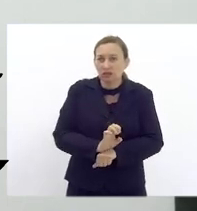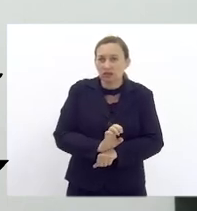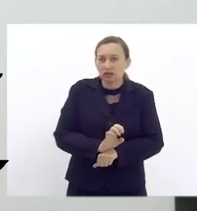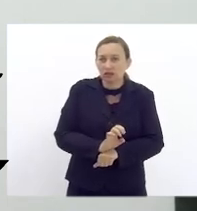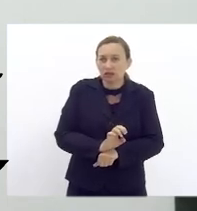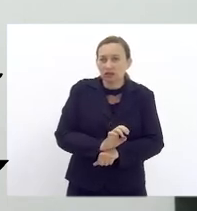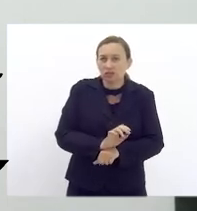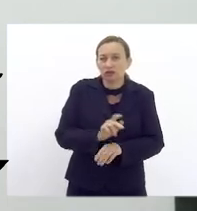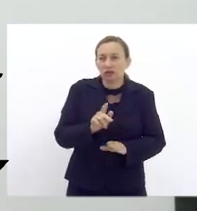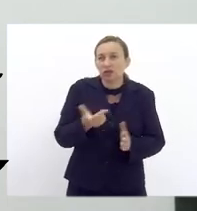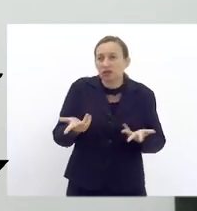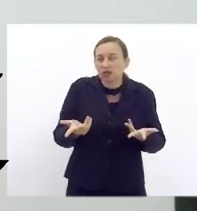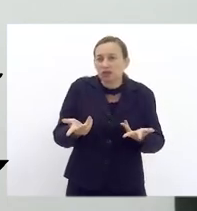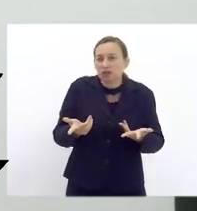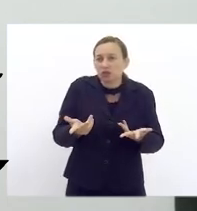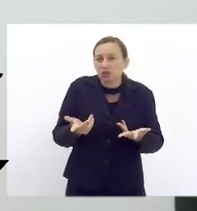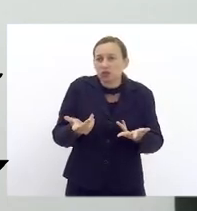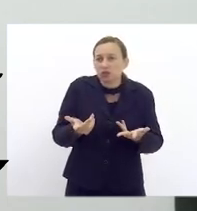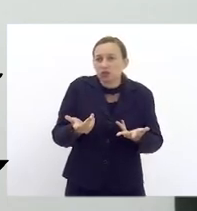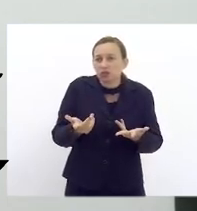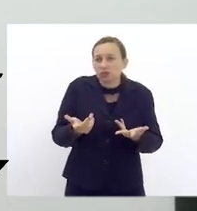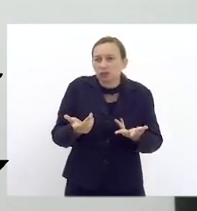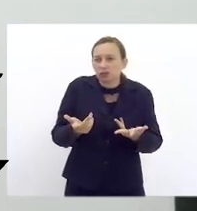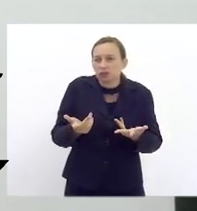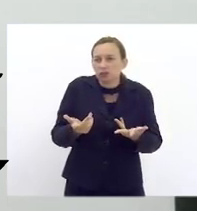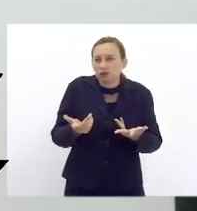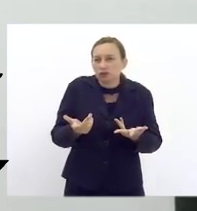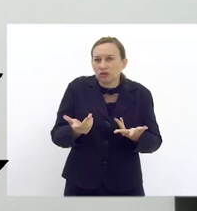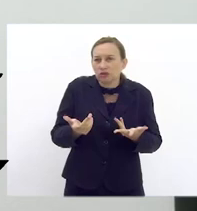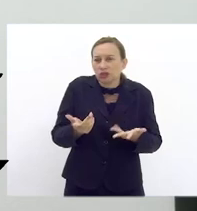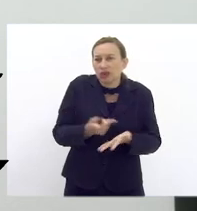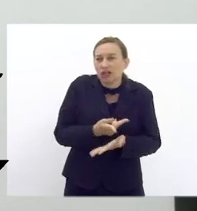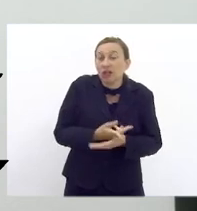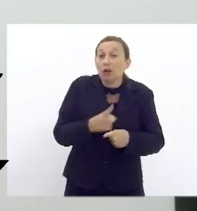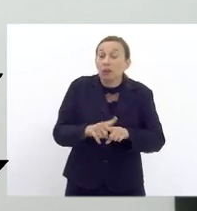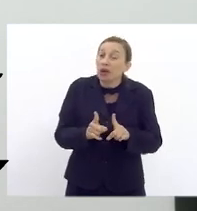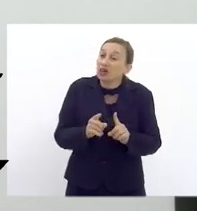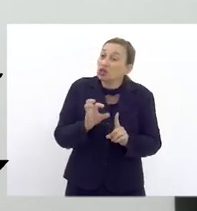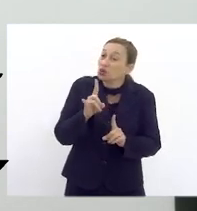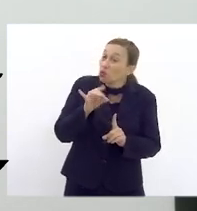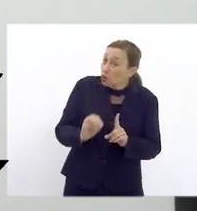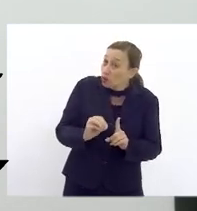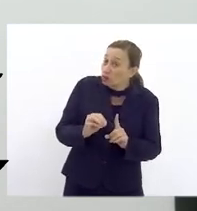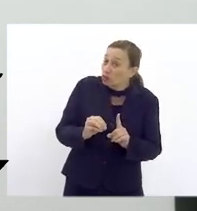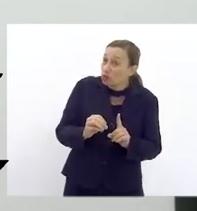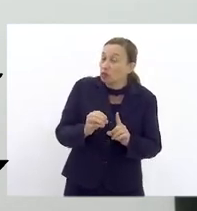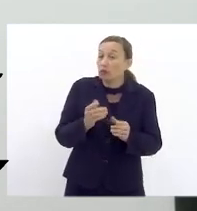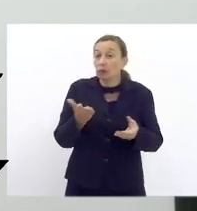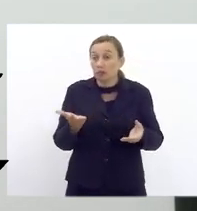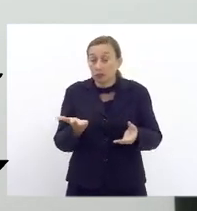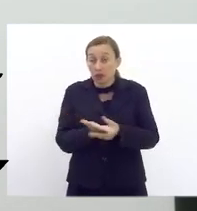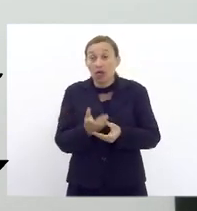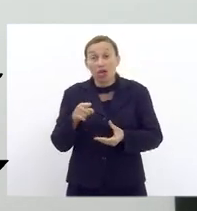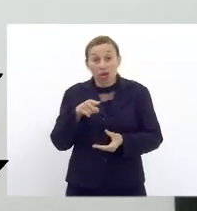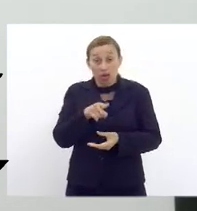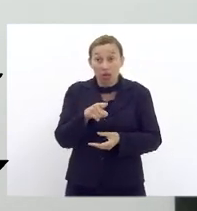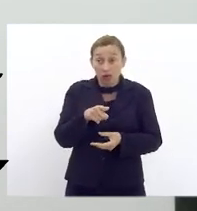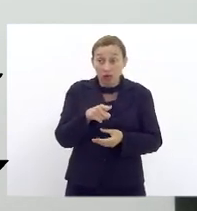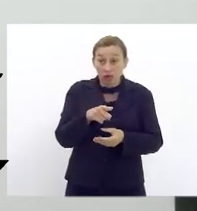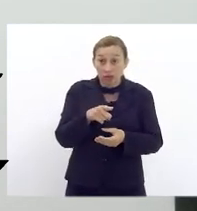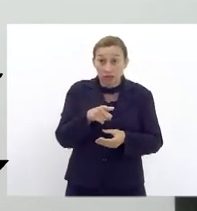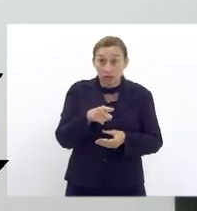estado que figura antagônica mas o código do processo penal prevê que ele é o detentor da sua